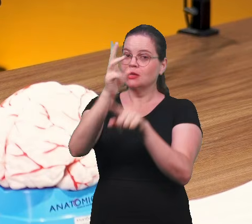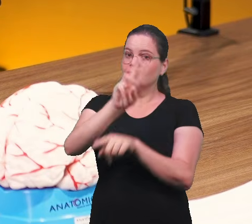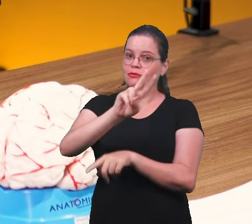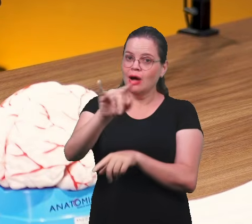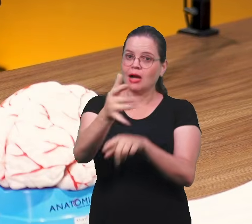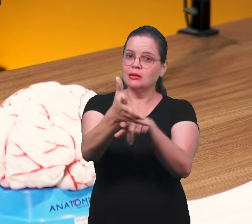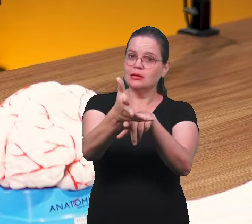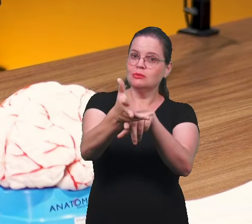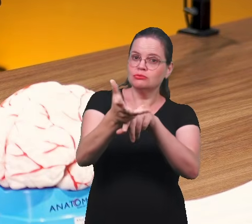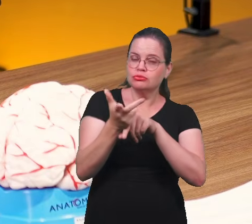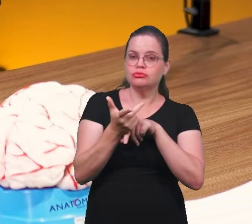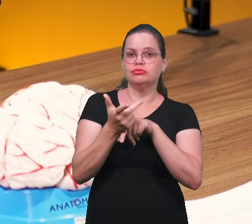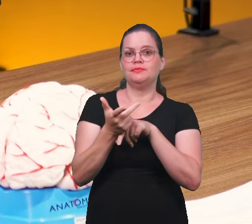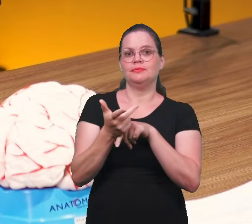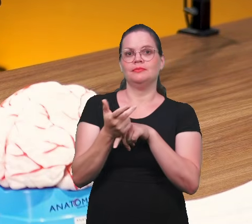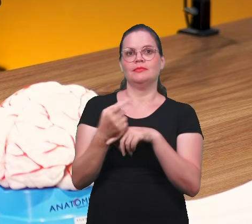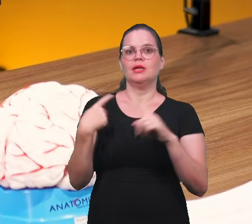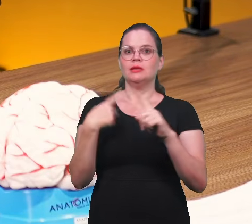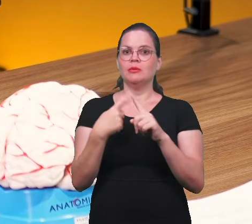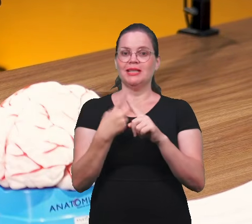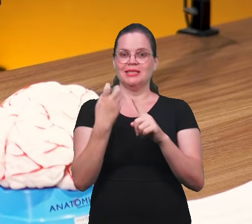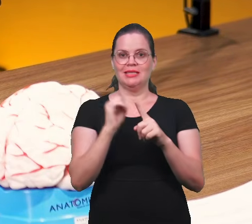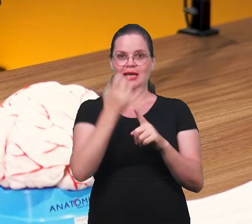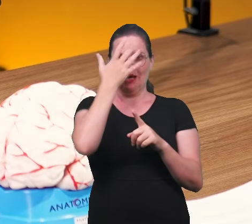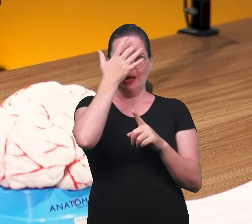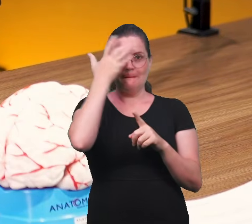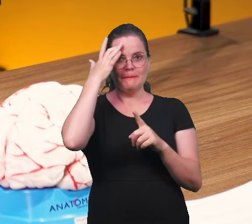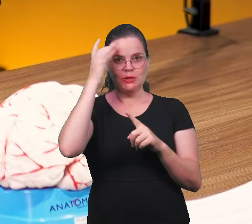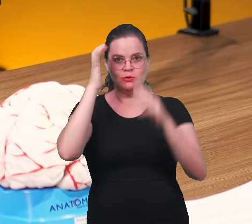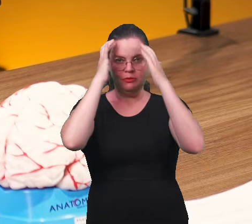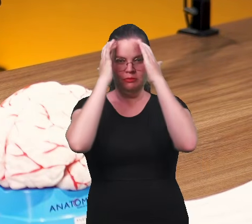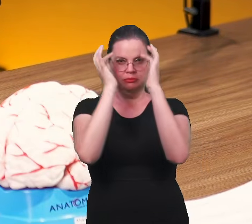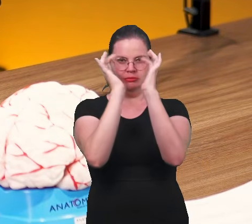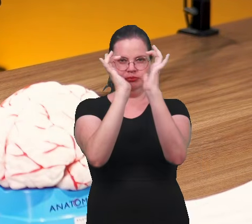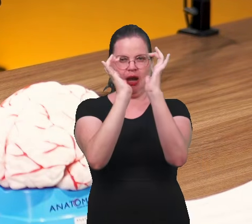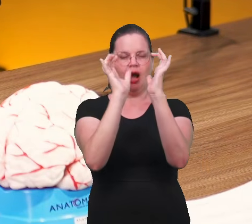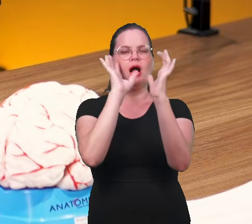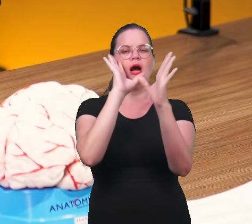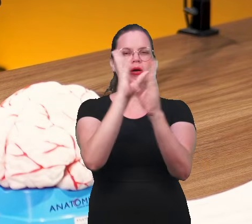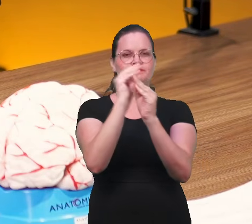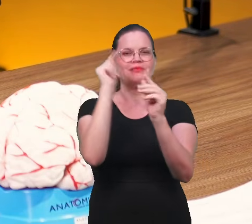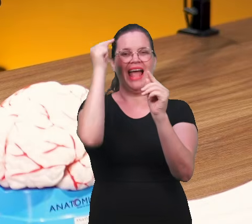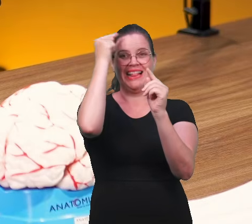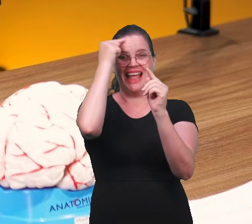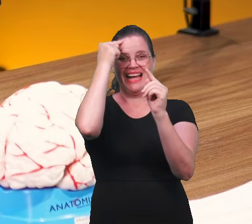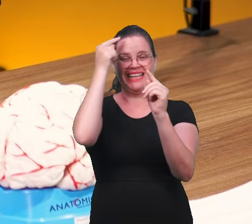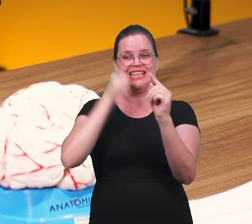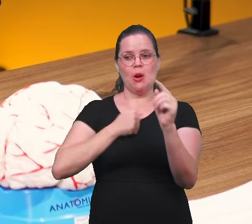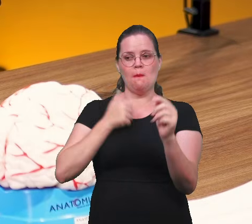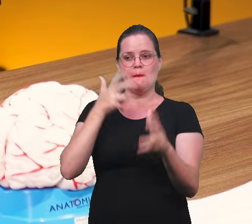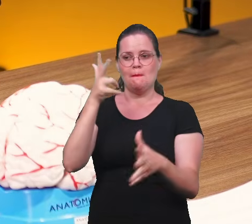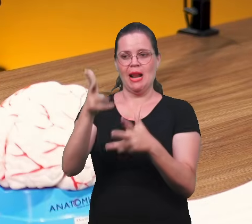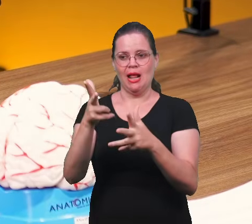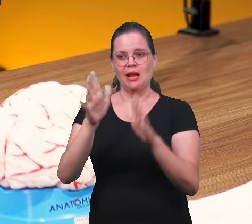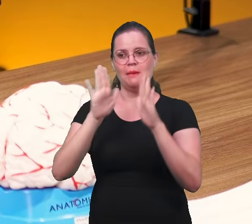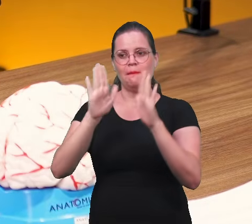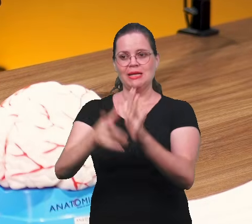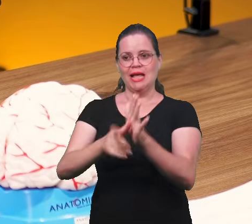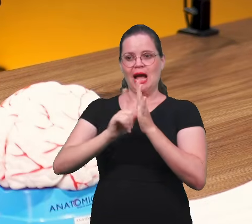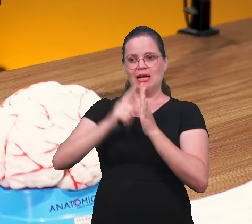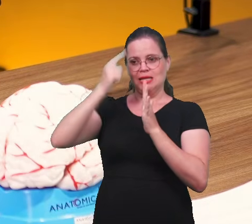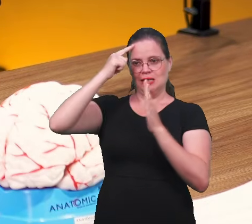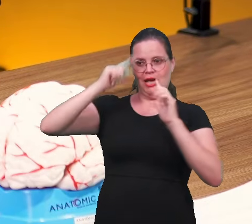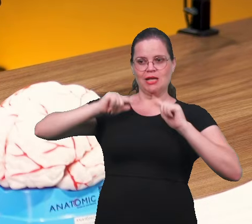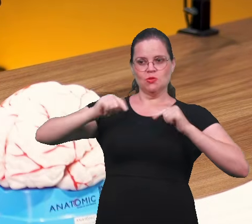é, vem o segundo passo, que é, então, buscar no Senhor uma transformação